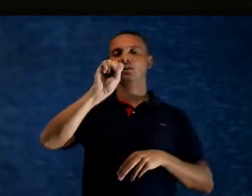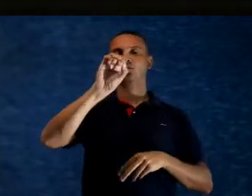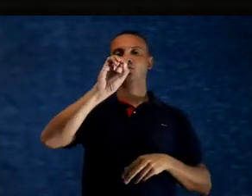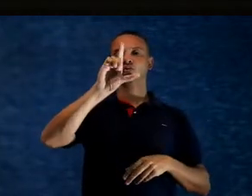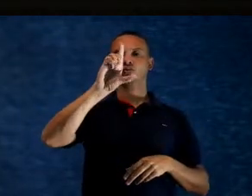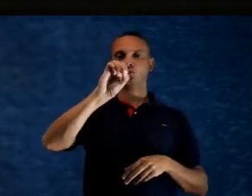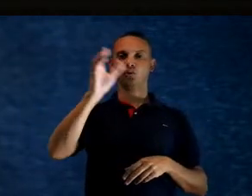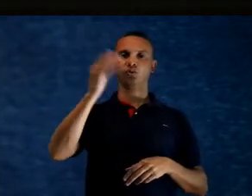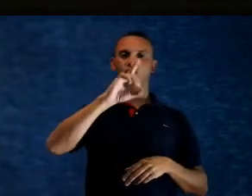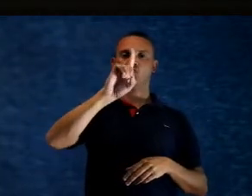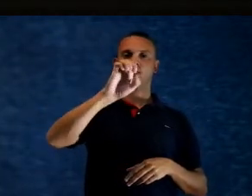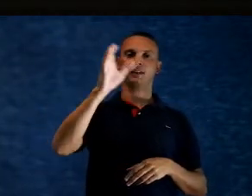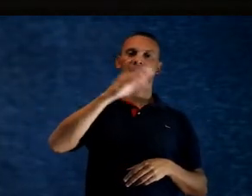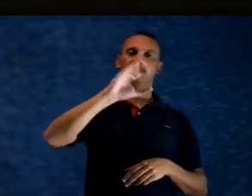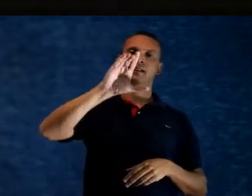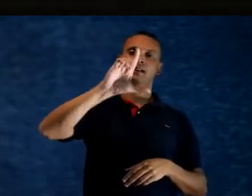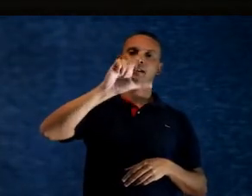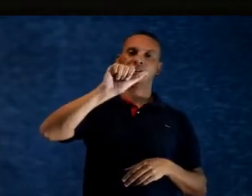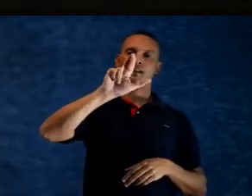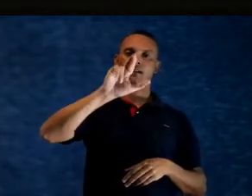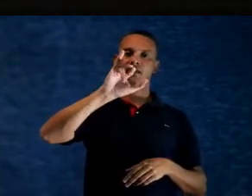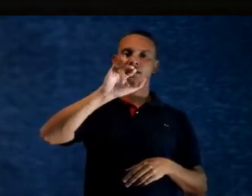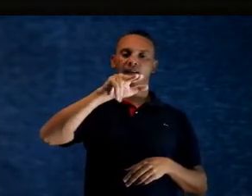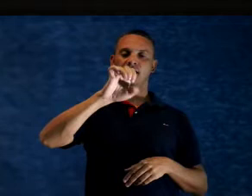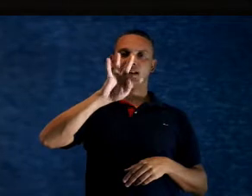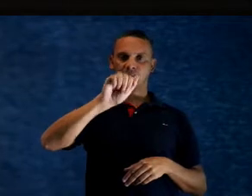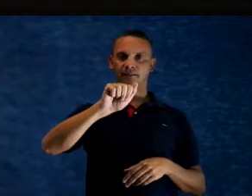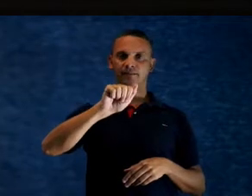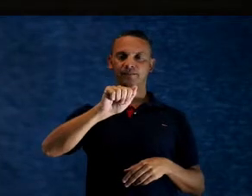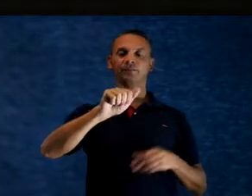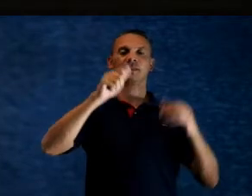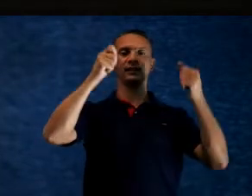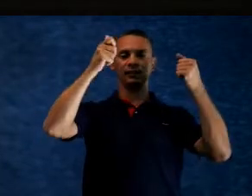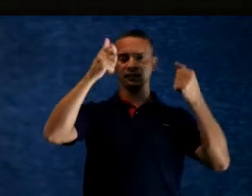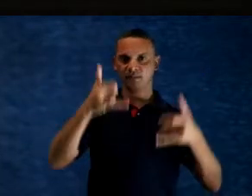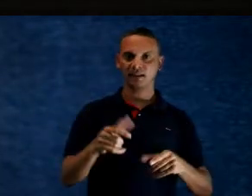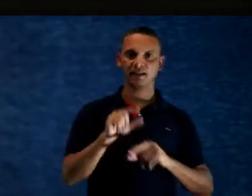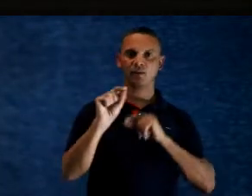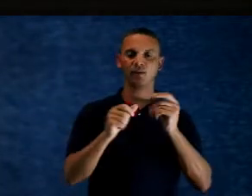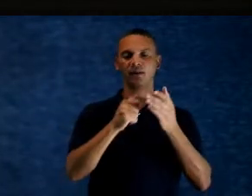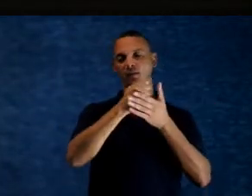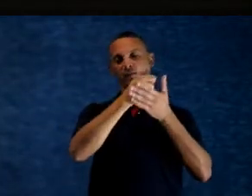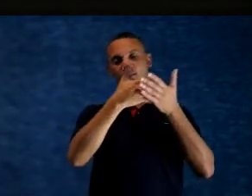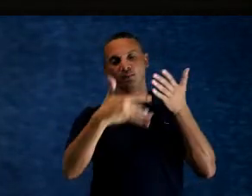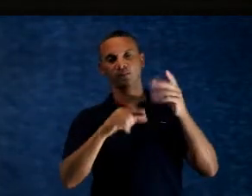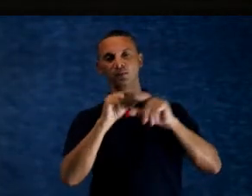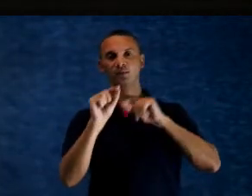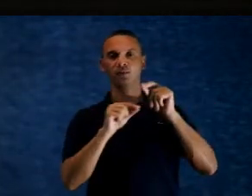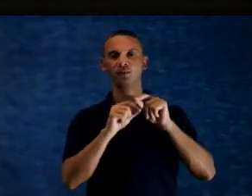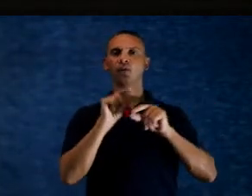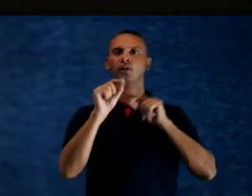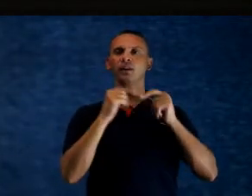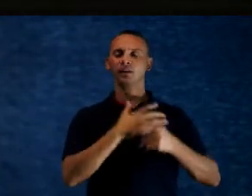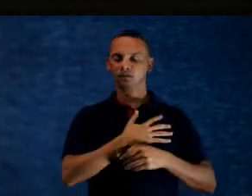sofreu. Ele narra como começou a se manifestar a dor, o sentimento